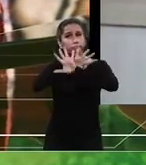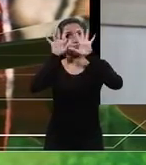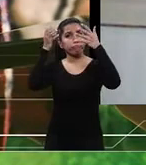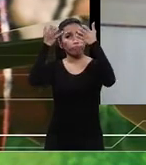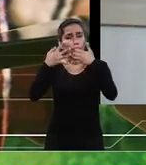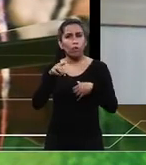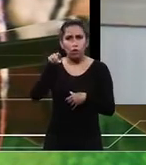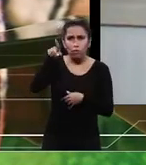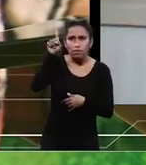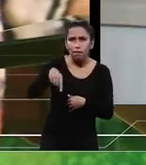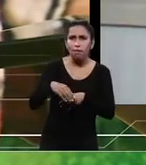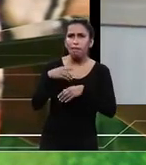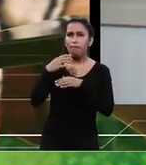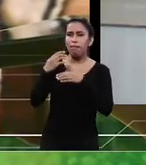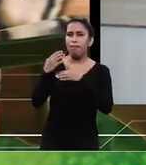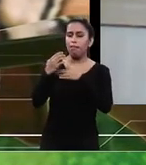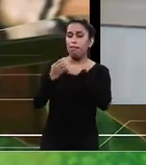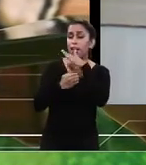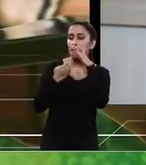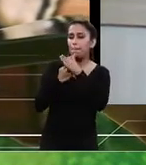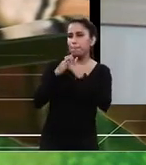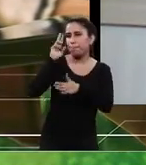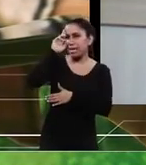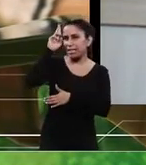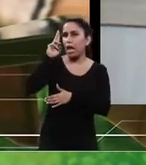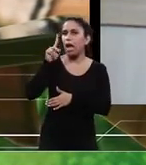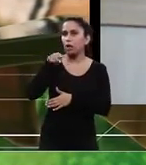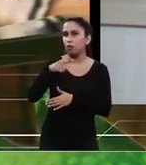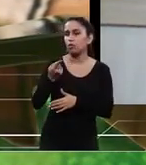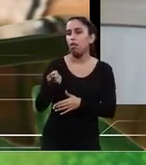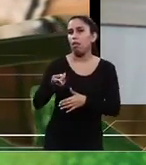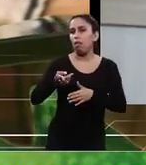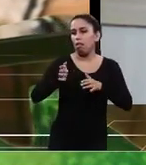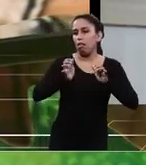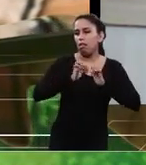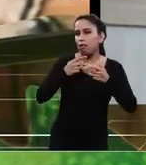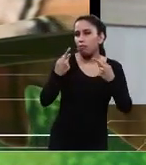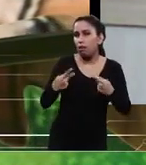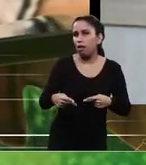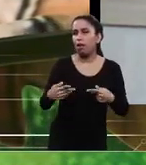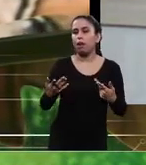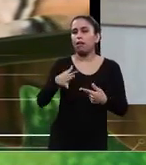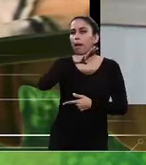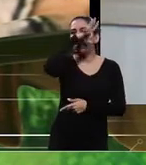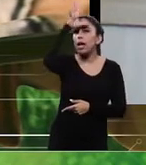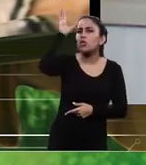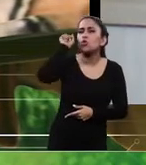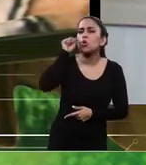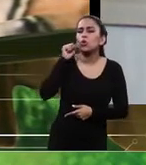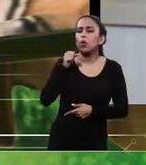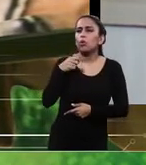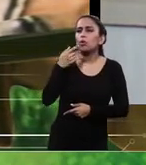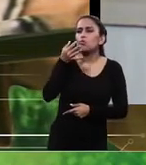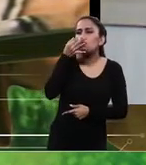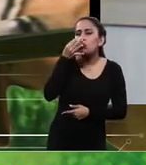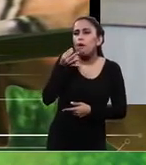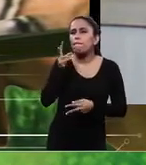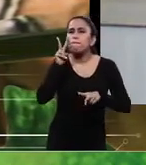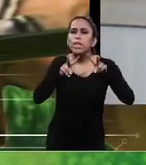empresário e como investidor aqui, e gerando riquezas e divisas aqui no, na Amazônia, qual a sua visão disso?